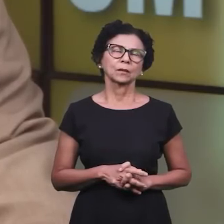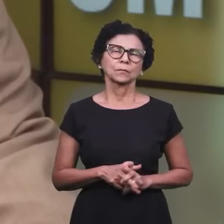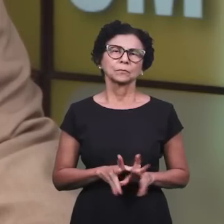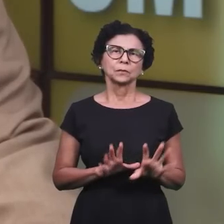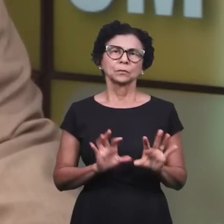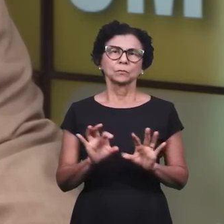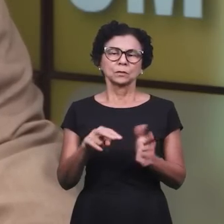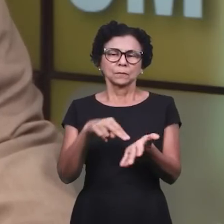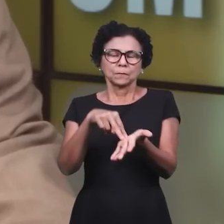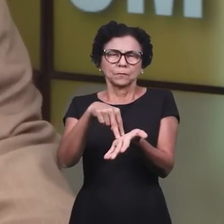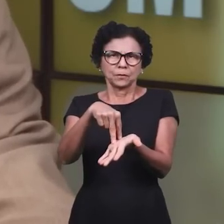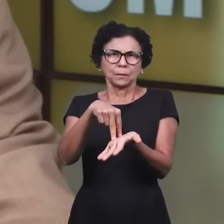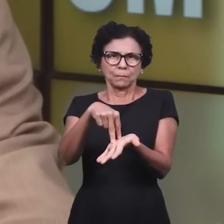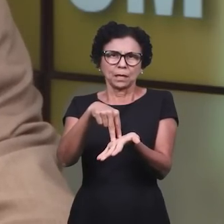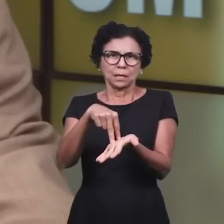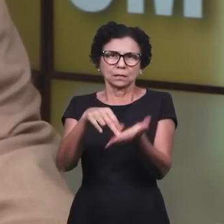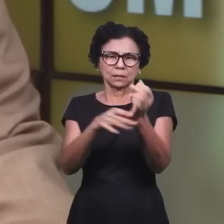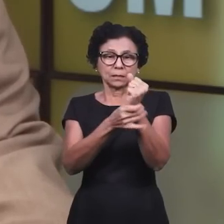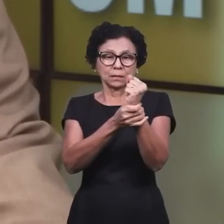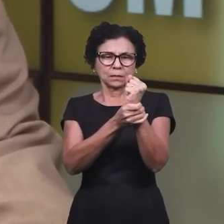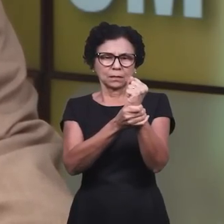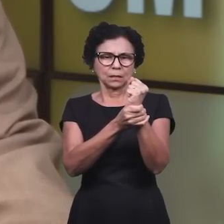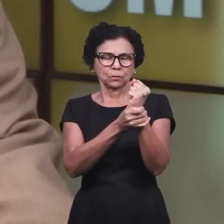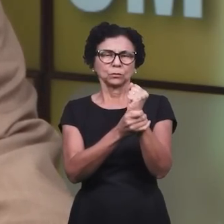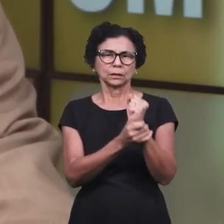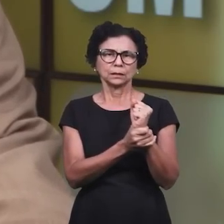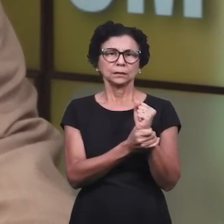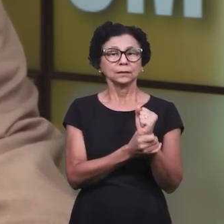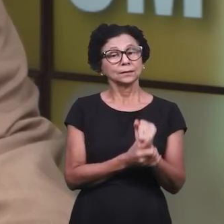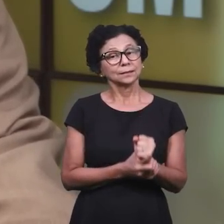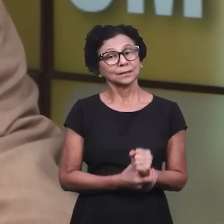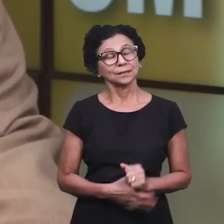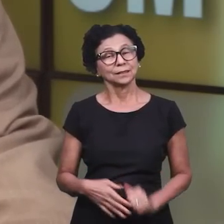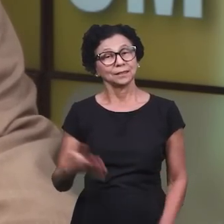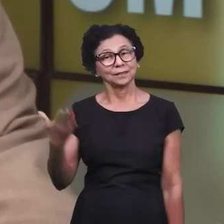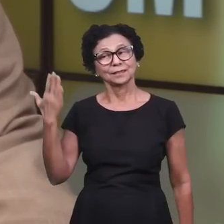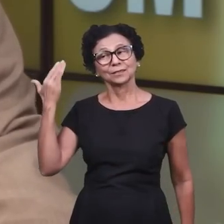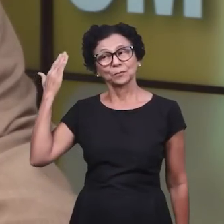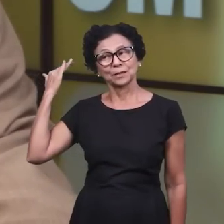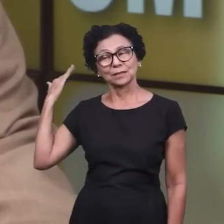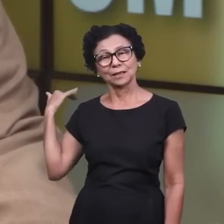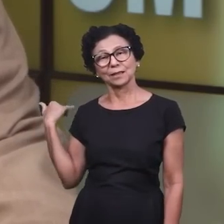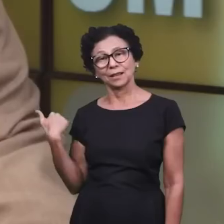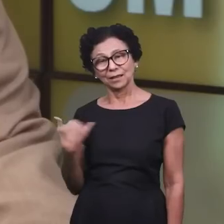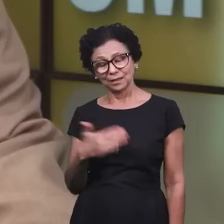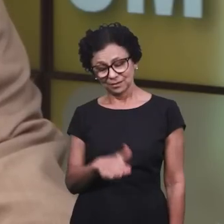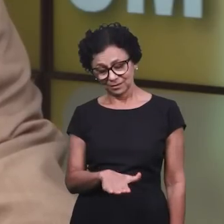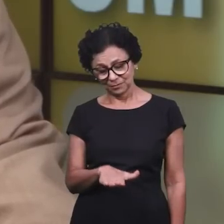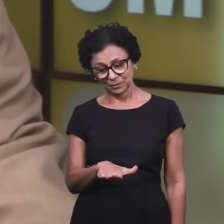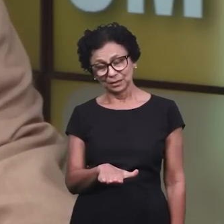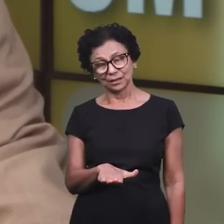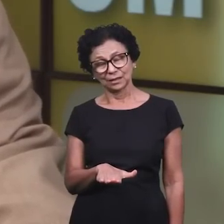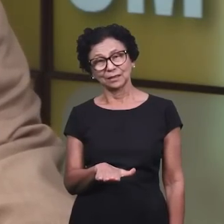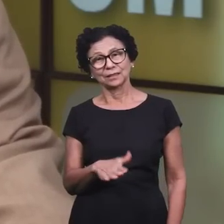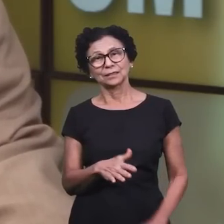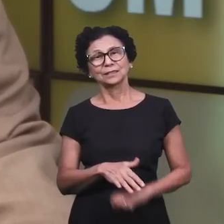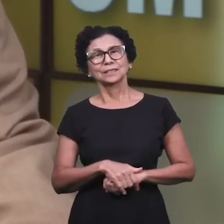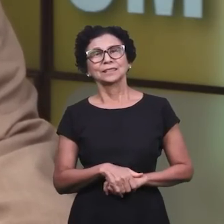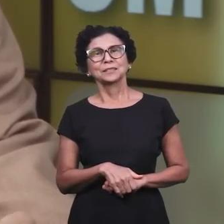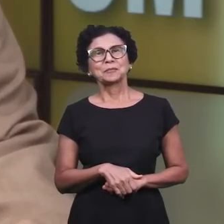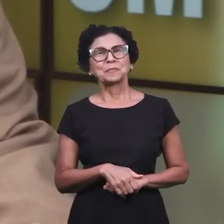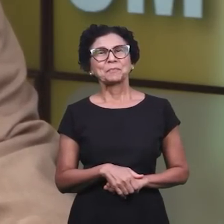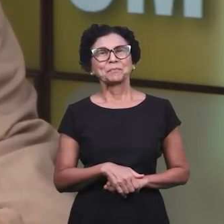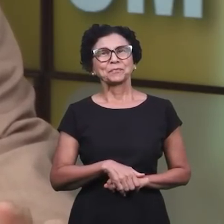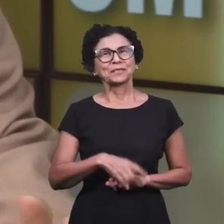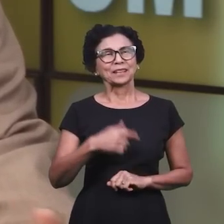vem de um preparo que começa lá na infância, né? Nós aqui, pastor Rodolfo, eu também participei um pouquinho, lembramos